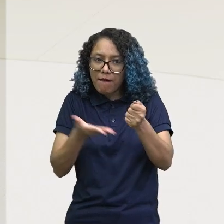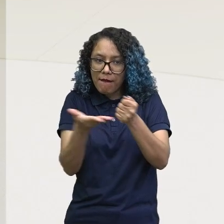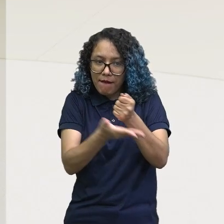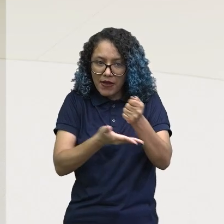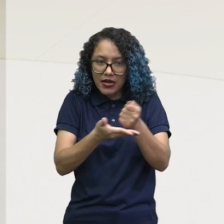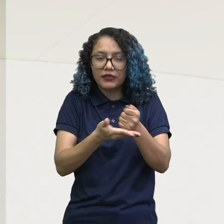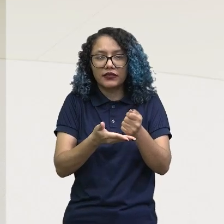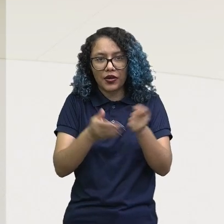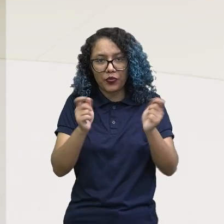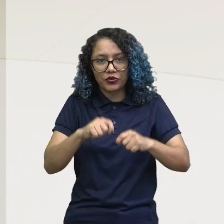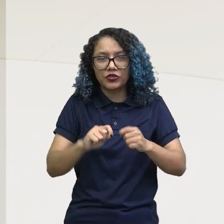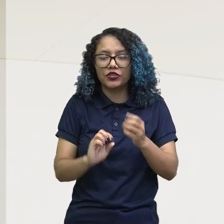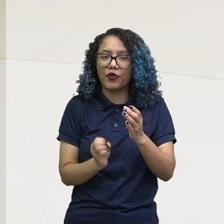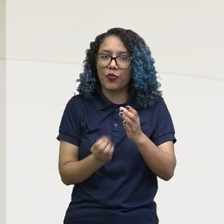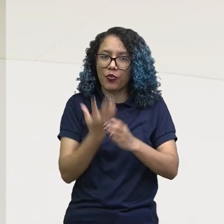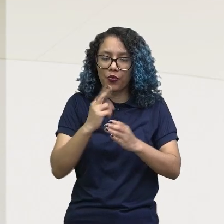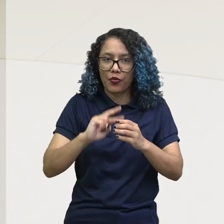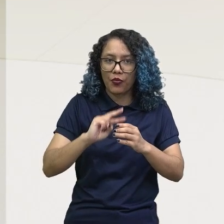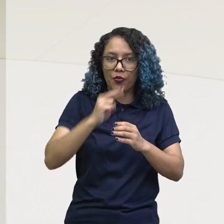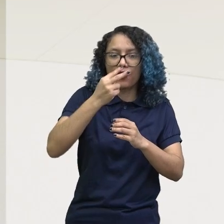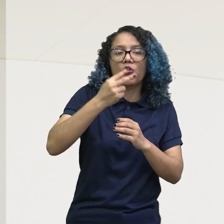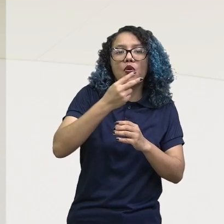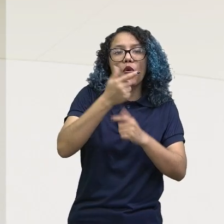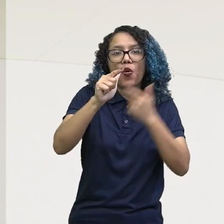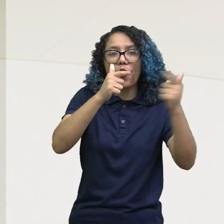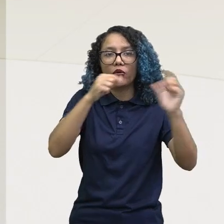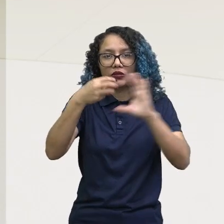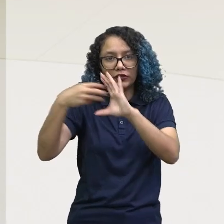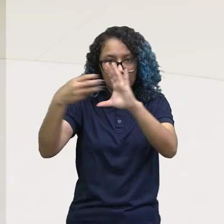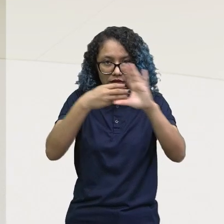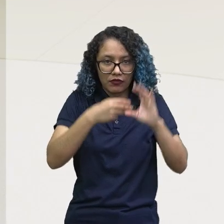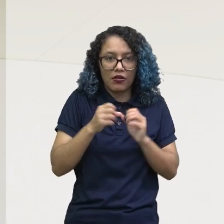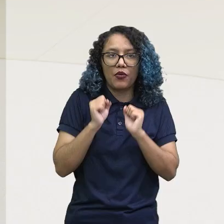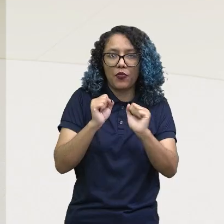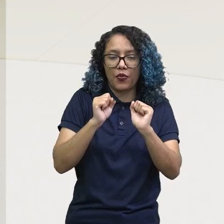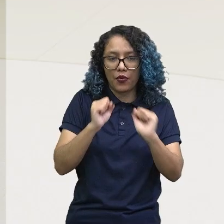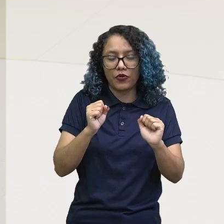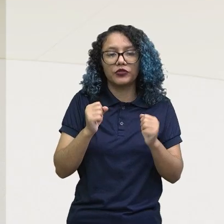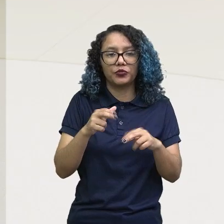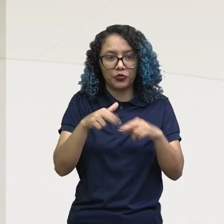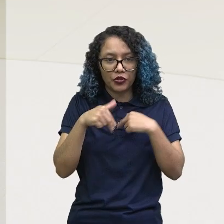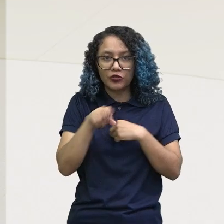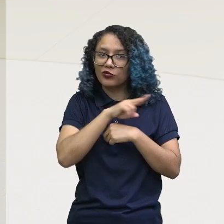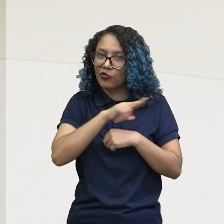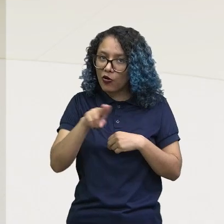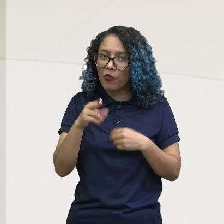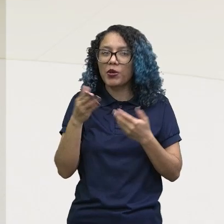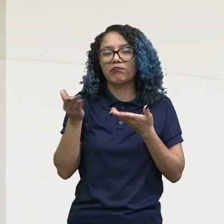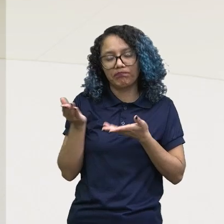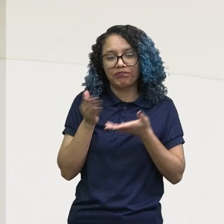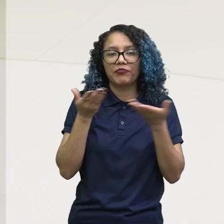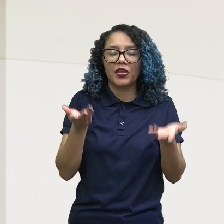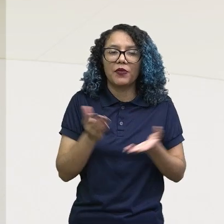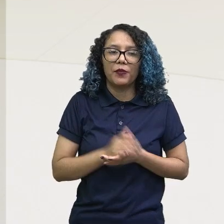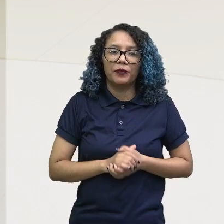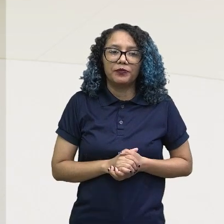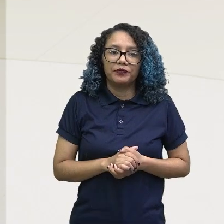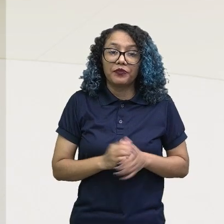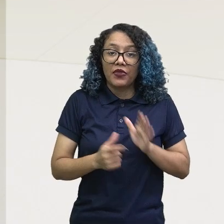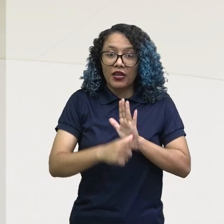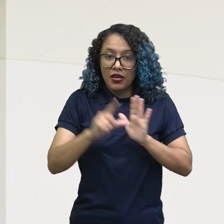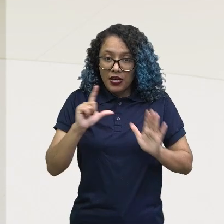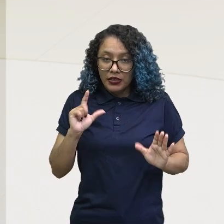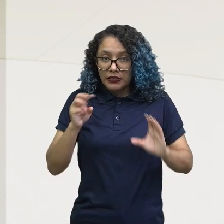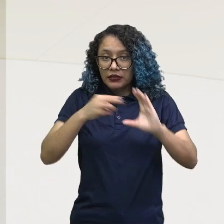outras células, certo? Então, para a gente compreender melhor aí o porquê, né, de células-tronco. E como nós falamos anteriormente, essas